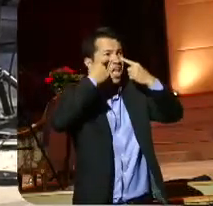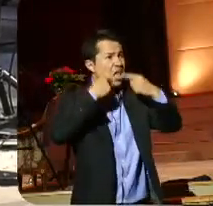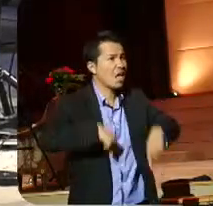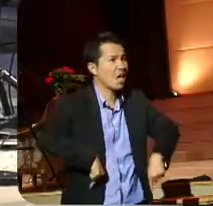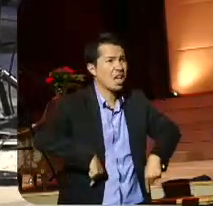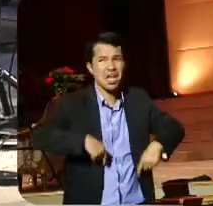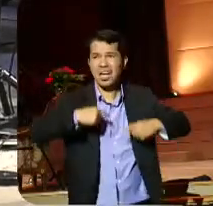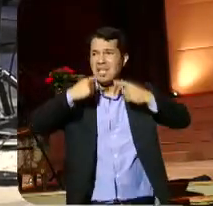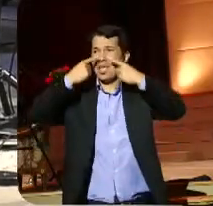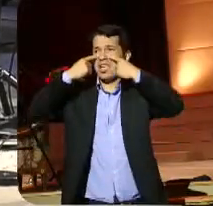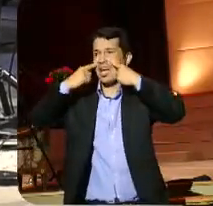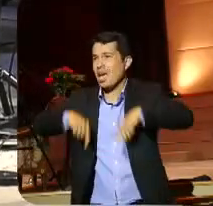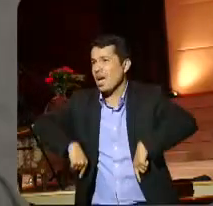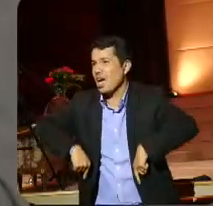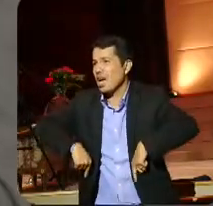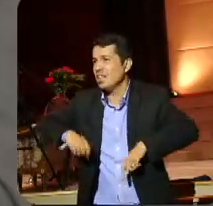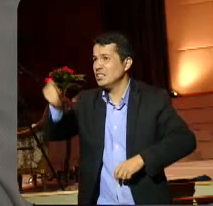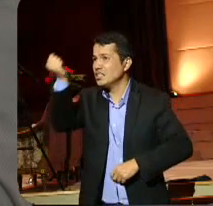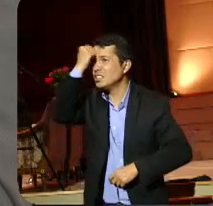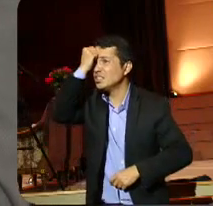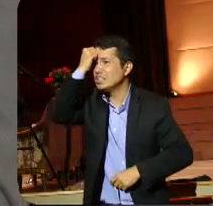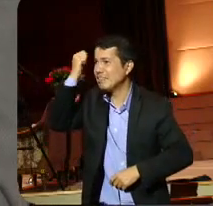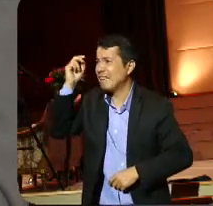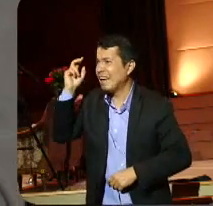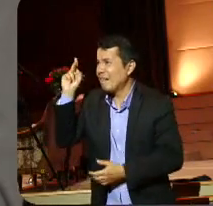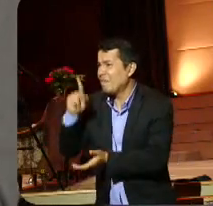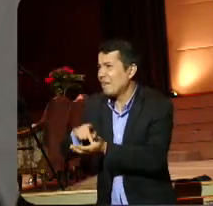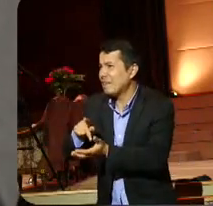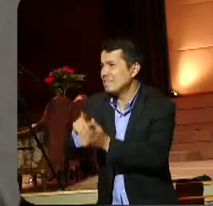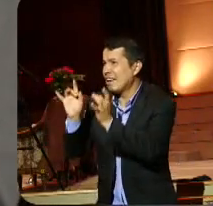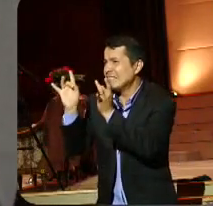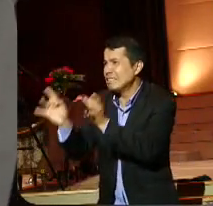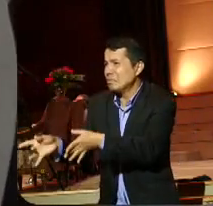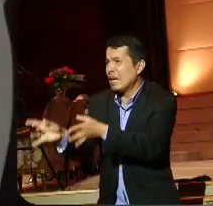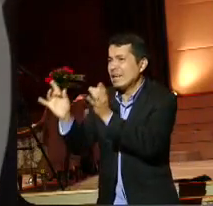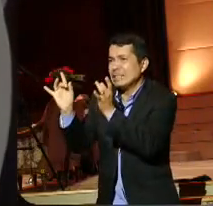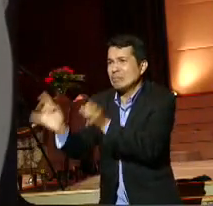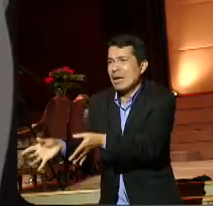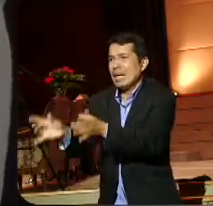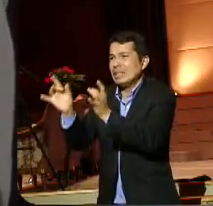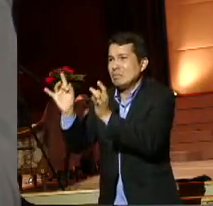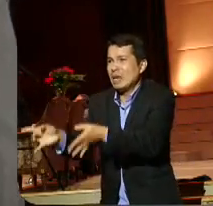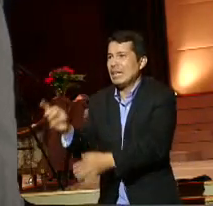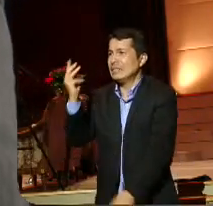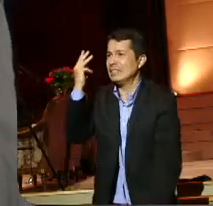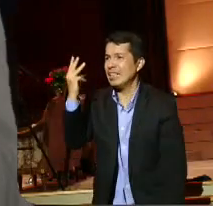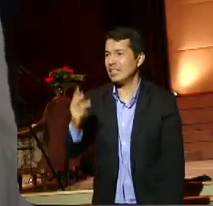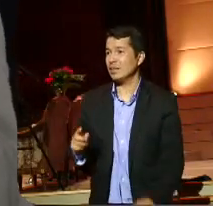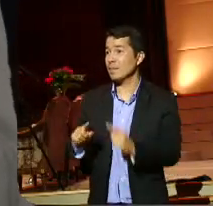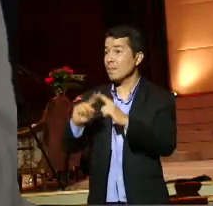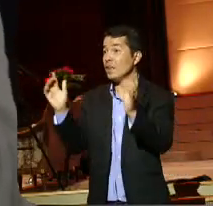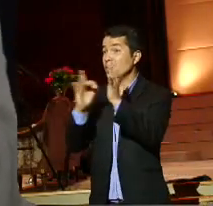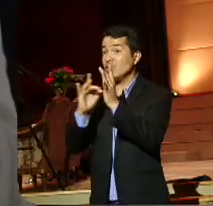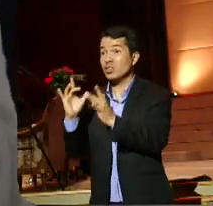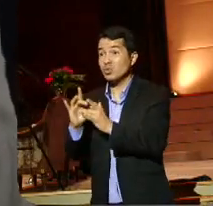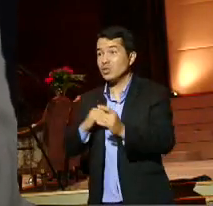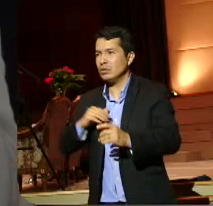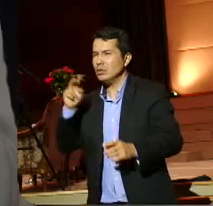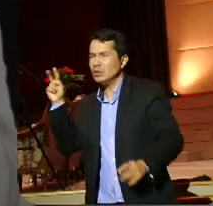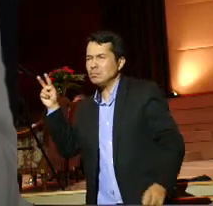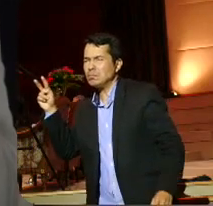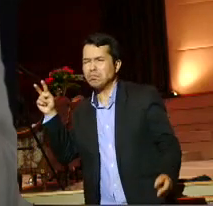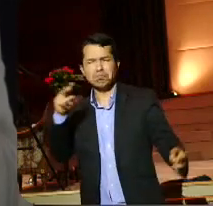olhar pela janela e encontrar o olhar de Pedro e dizer: Pedro, eu tenho um plano para a